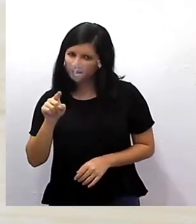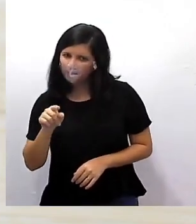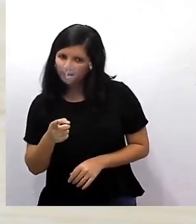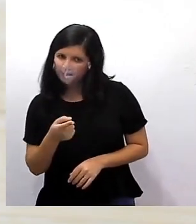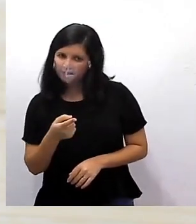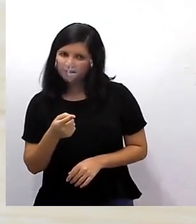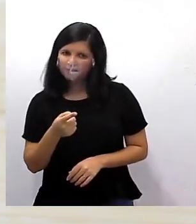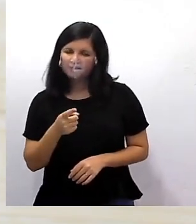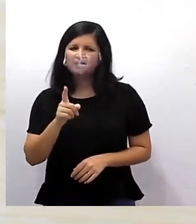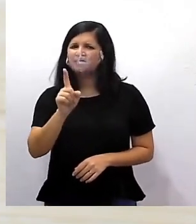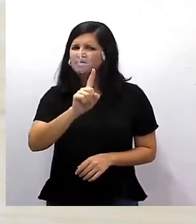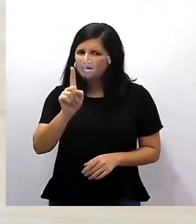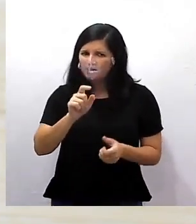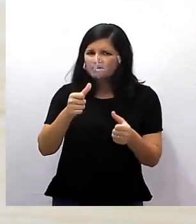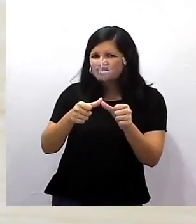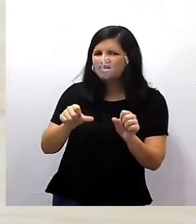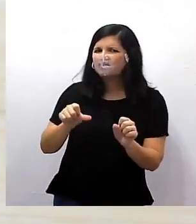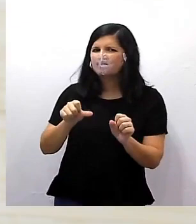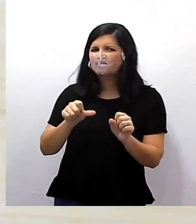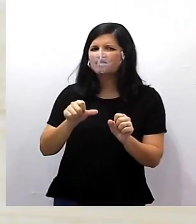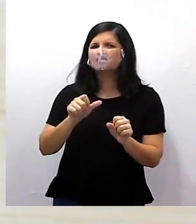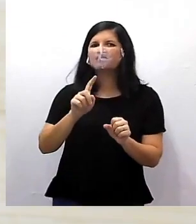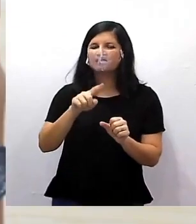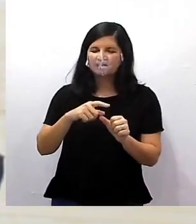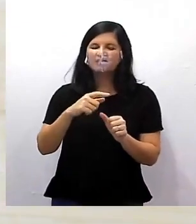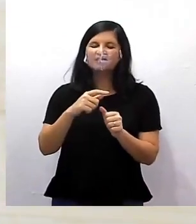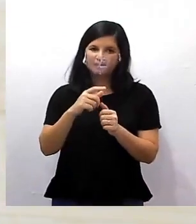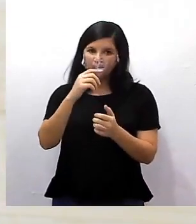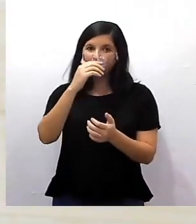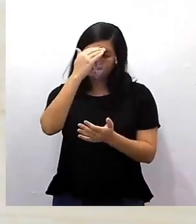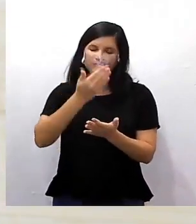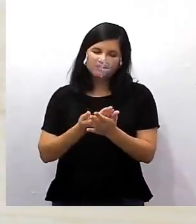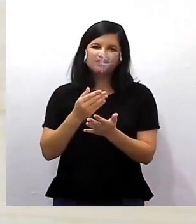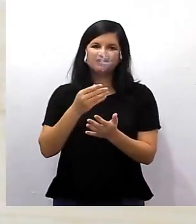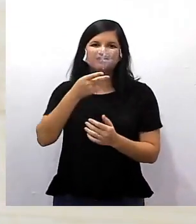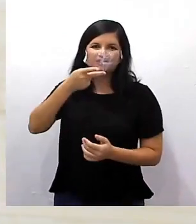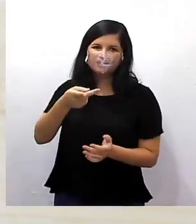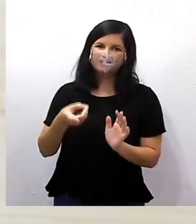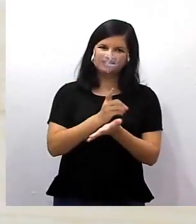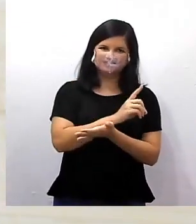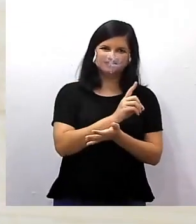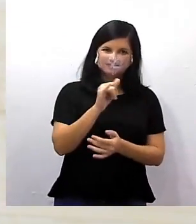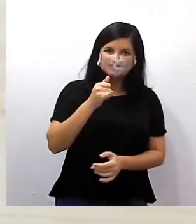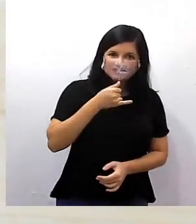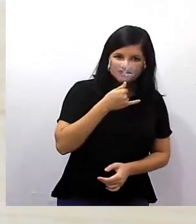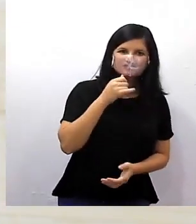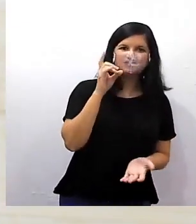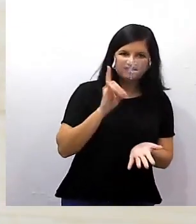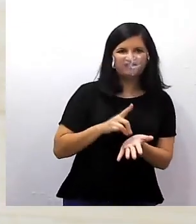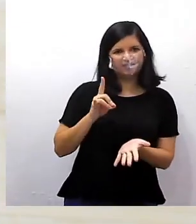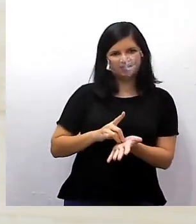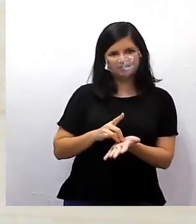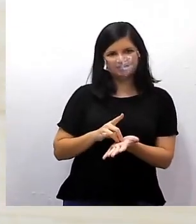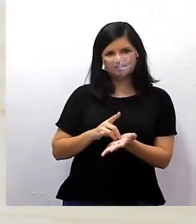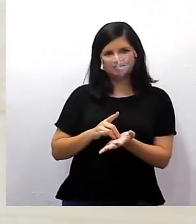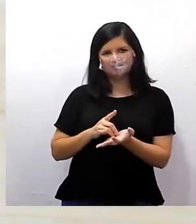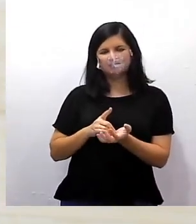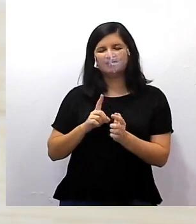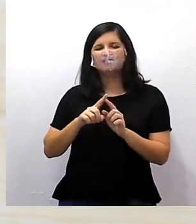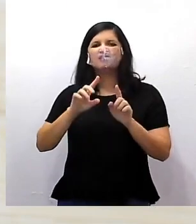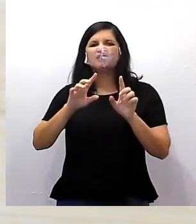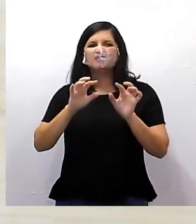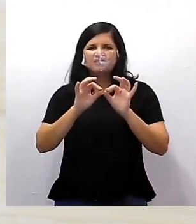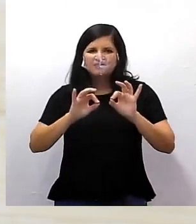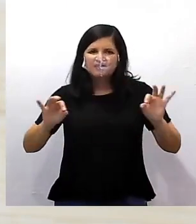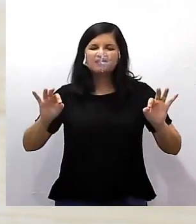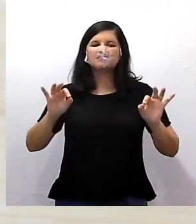não está que eu coloco no final é para obter a confirmação do que eu disse anteriormente, do você está triste, tá? Só que tudo isso aí para